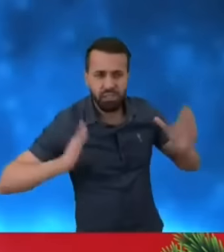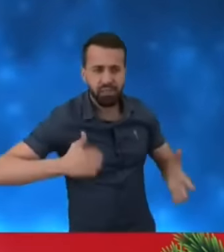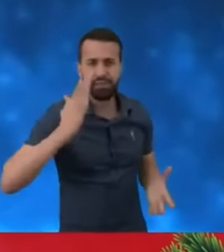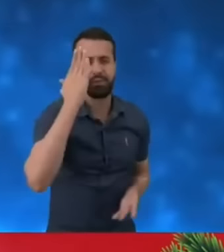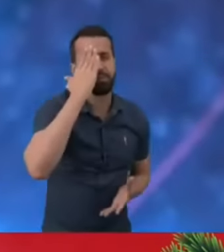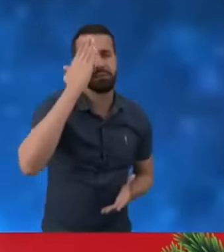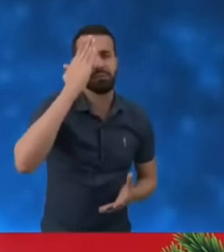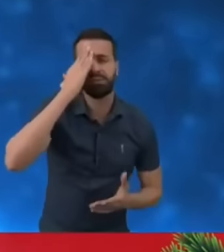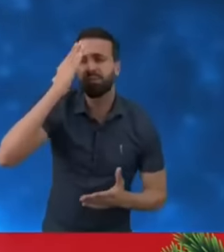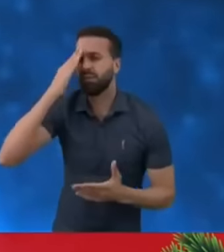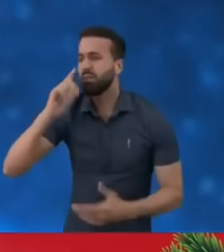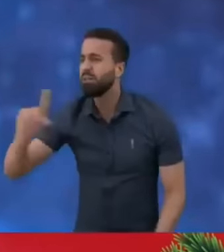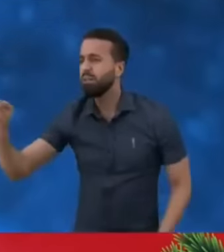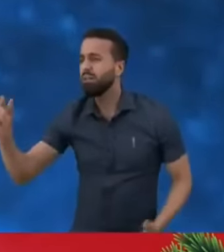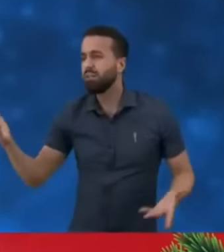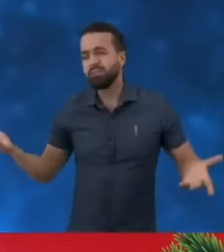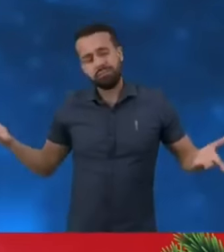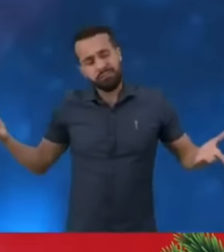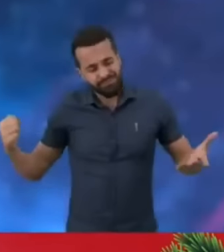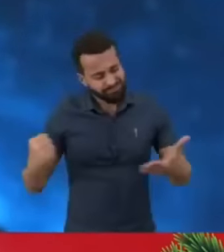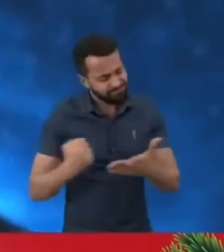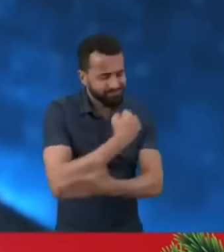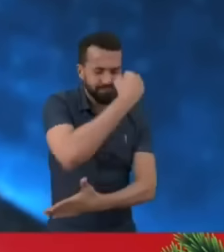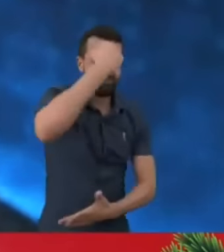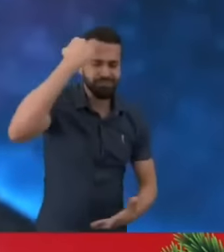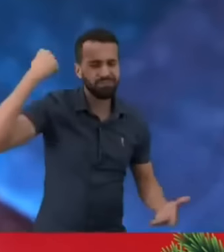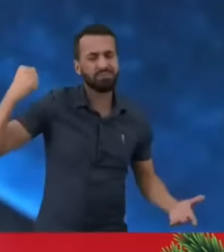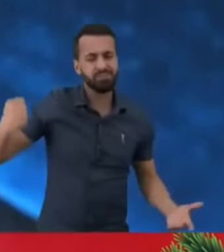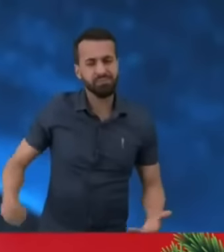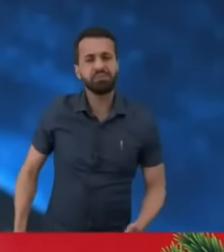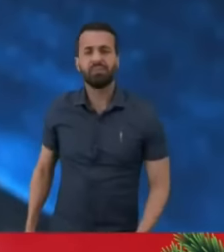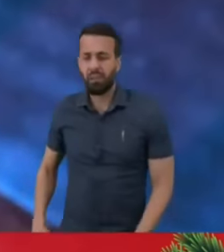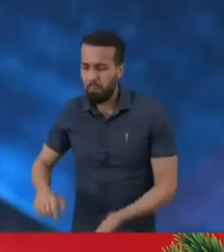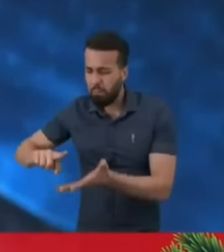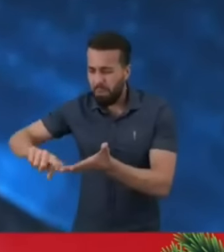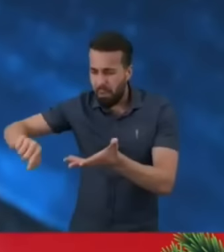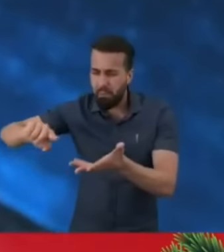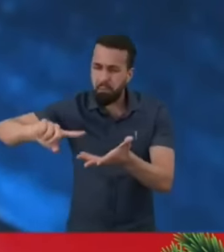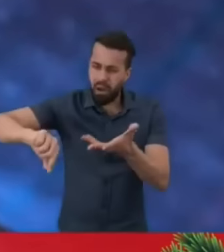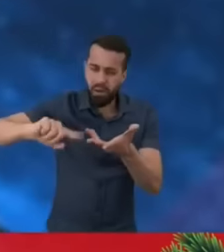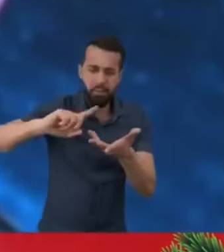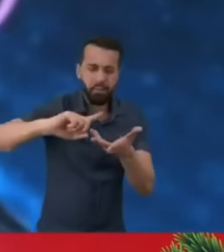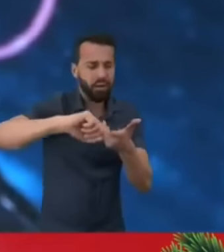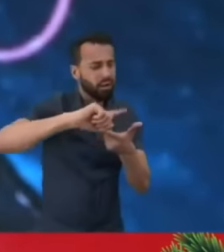eu sei que te perdi. E entre outras